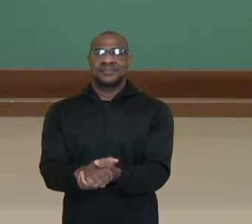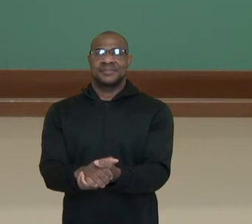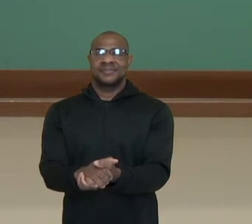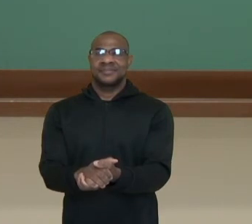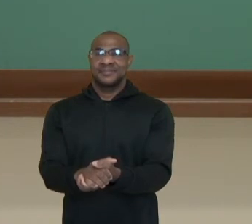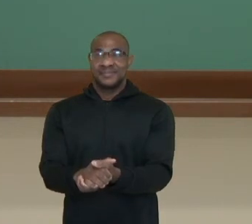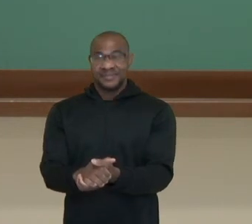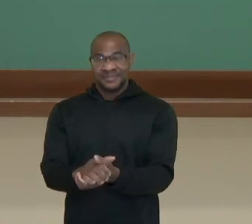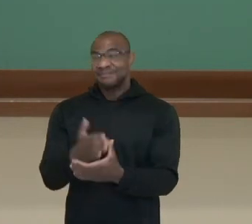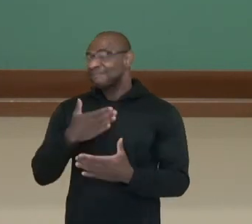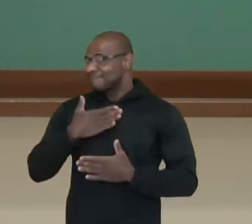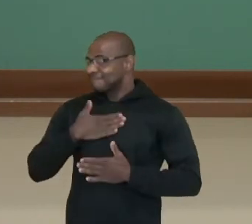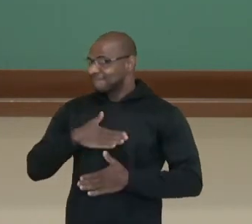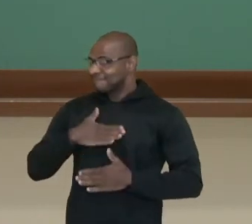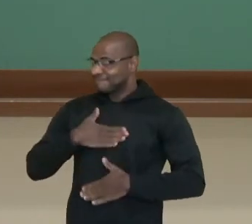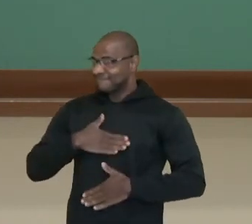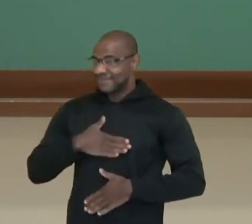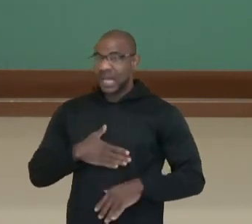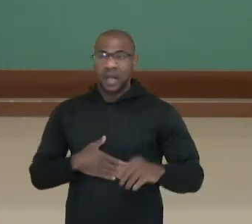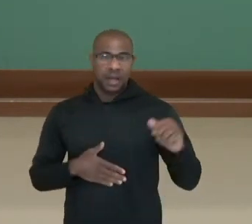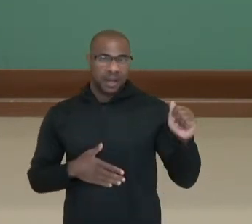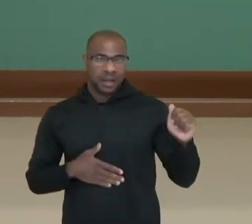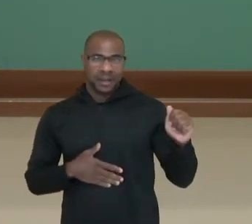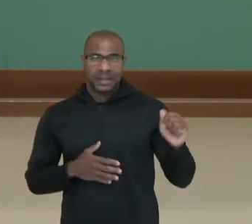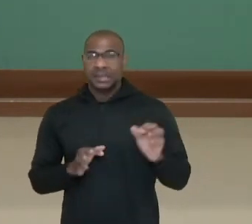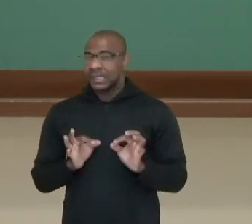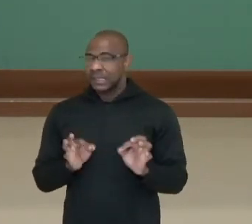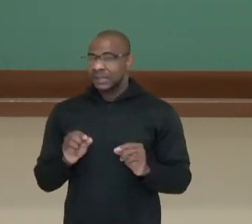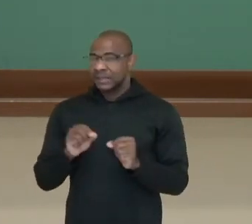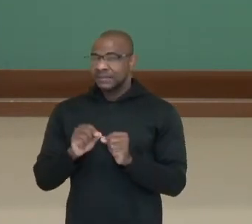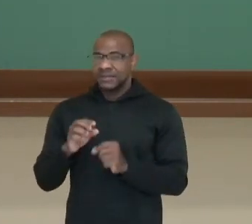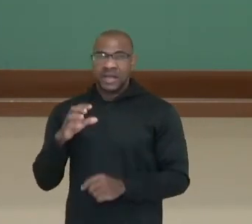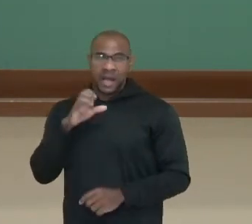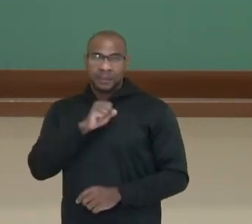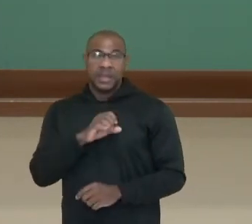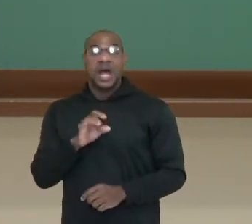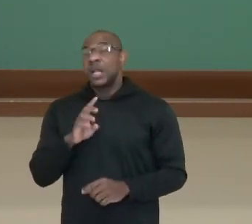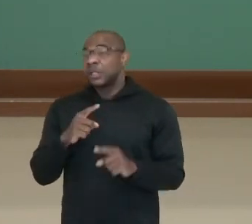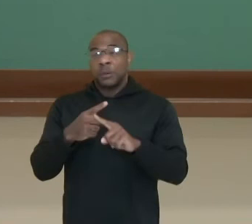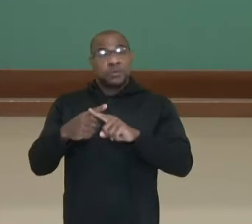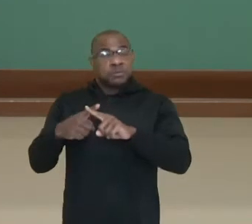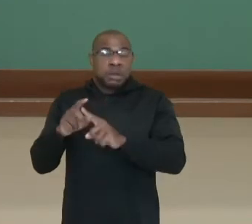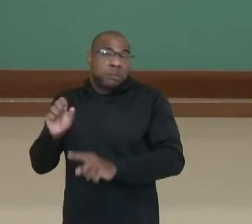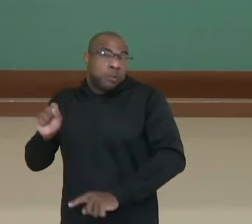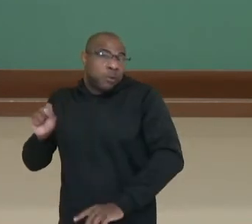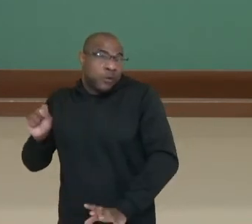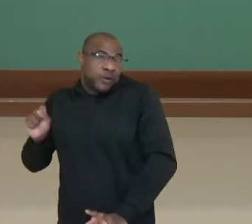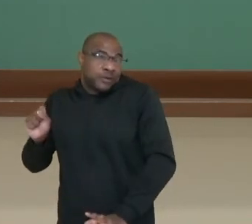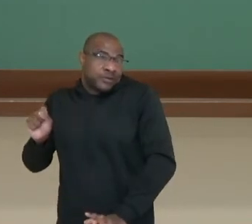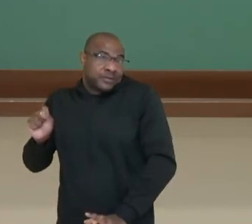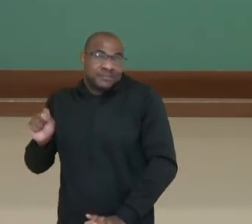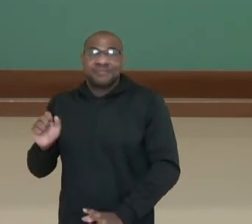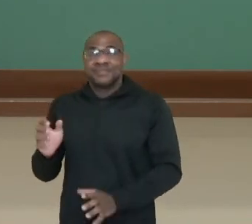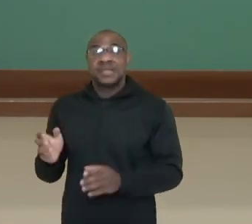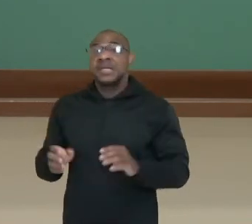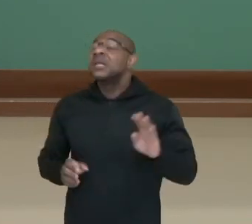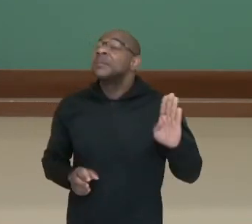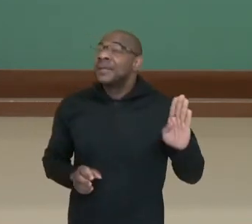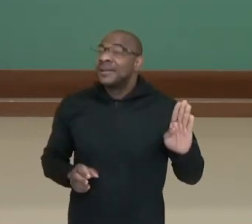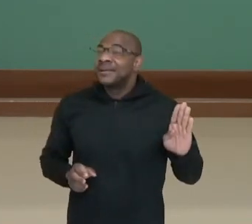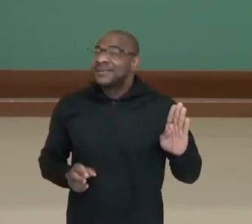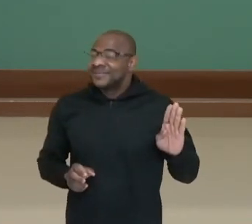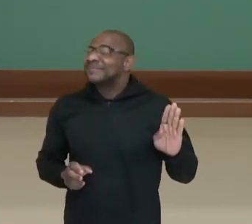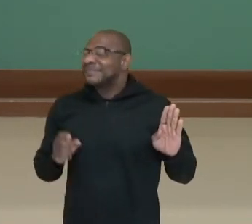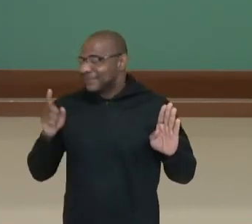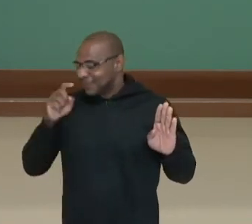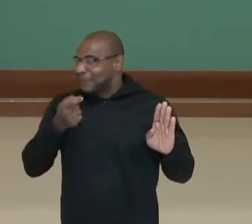Foi tranquilinho? A letra A tenho certeza que você fez rapidinho, porque era só multiplicar por 8 ali e resolver. E a letra B? Deu um pouco mais de trabalho para